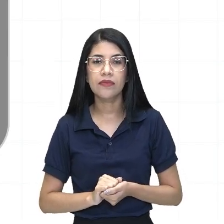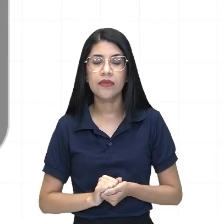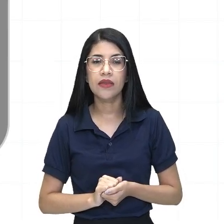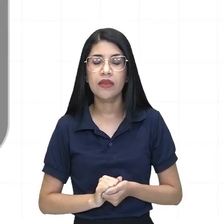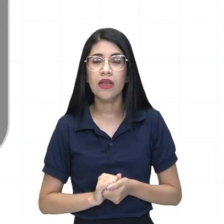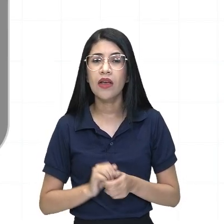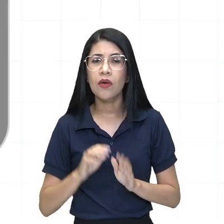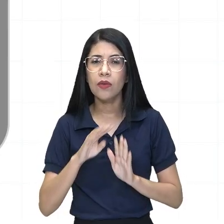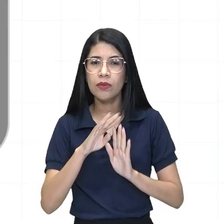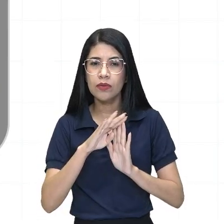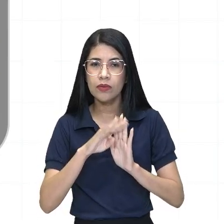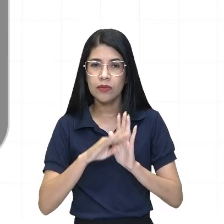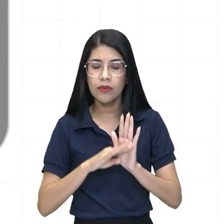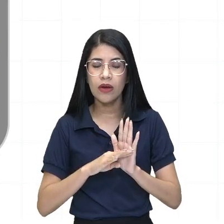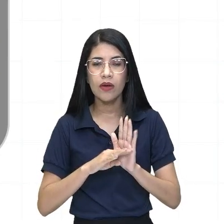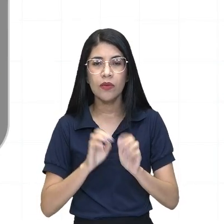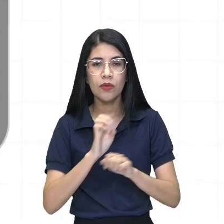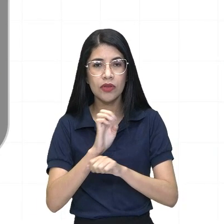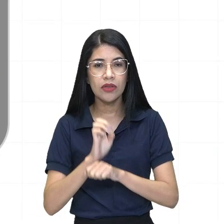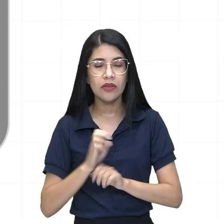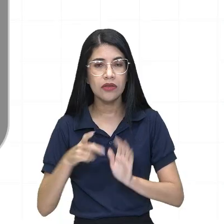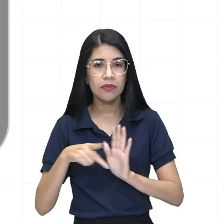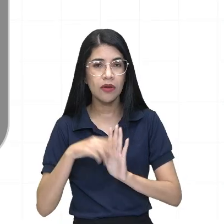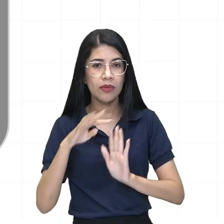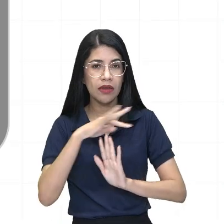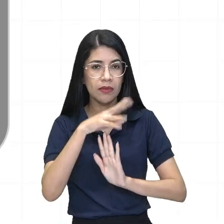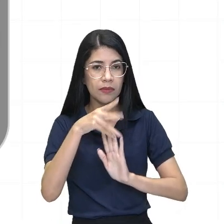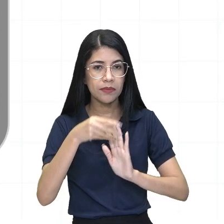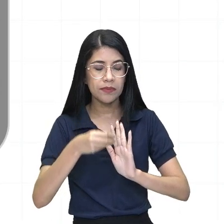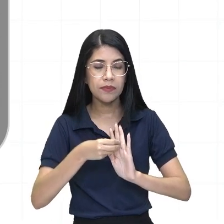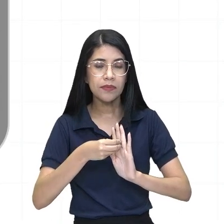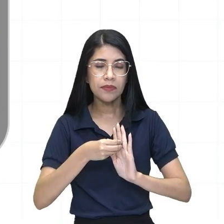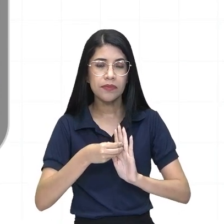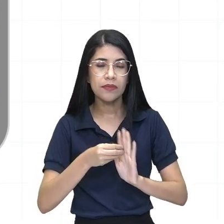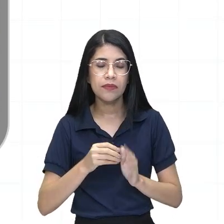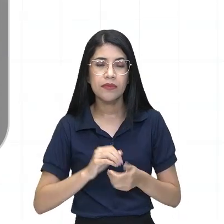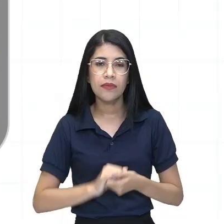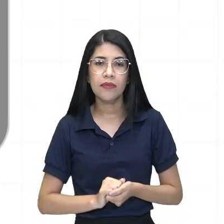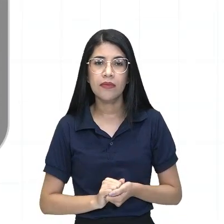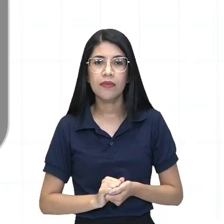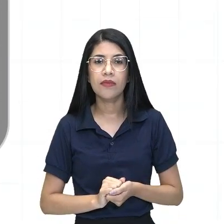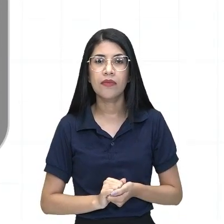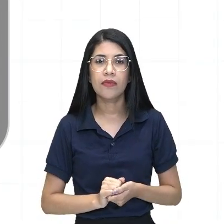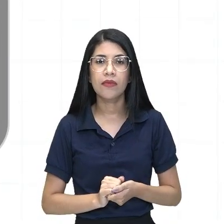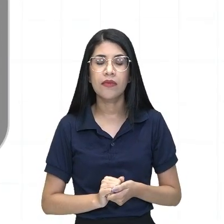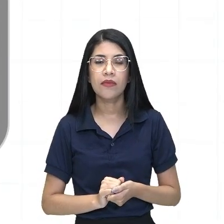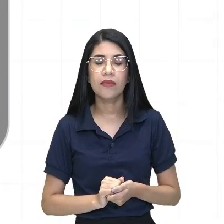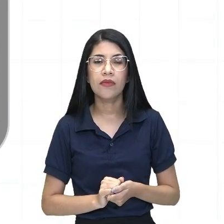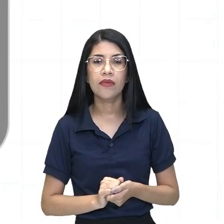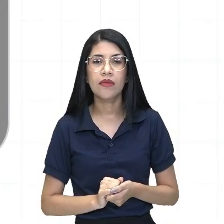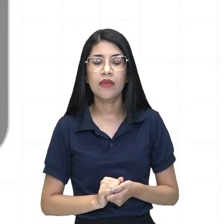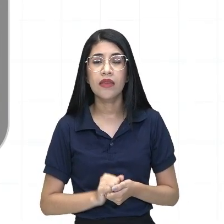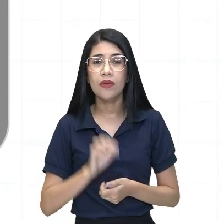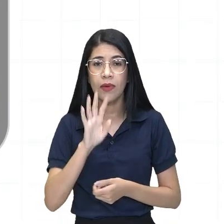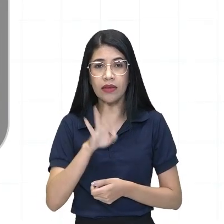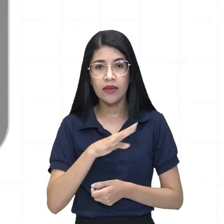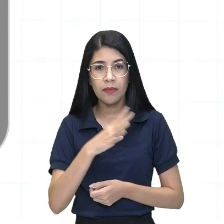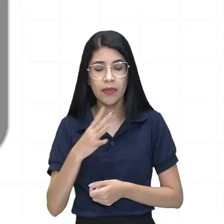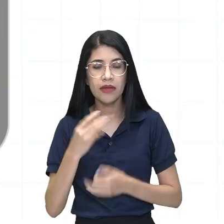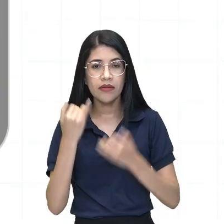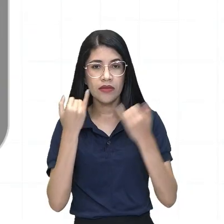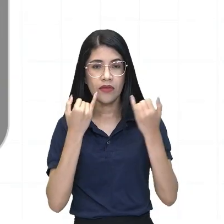que compõem aí a Amazônia Legal. Isso. Certo? E aí, pessoal, o legal desses dados que a professora nós estamos mostrando aqui para